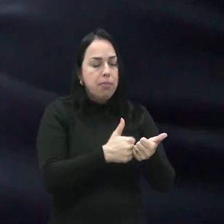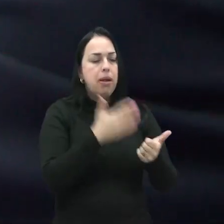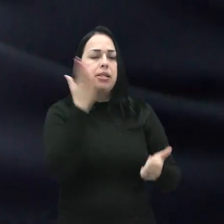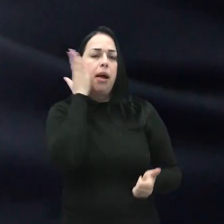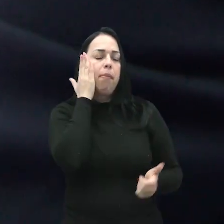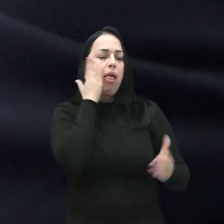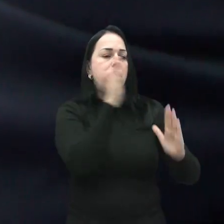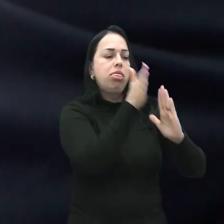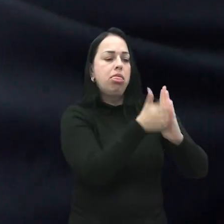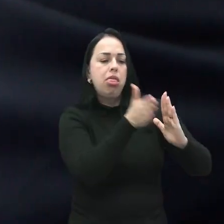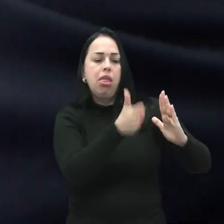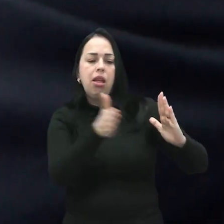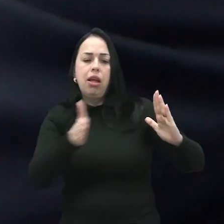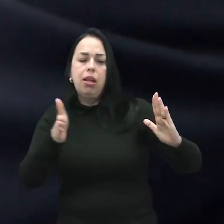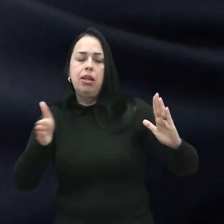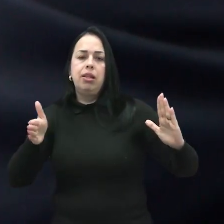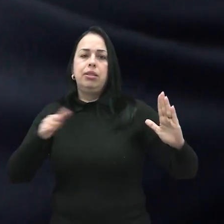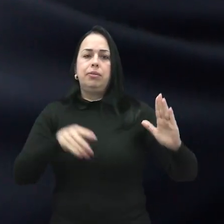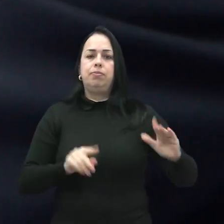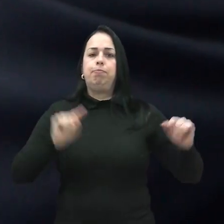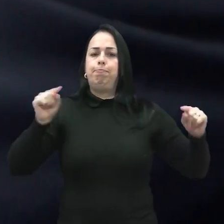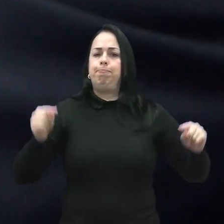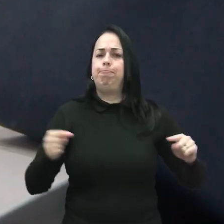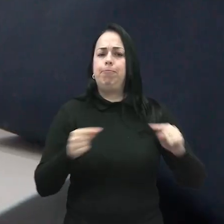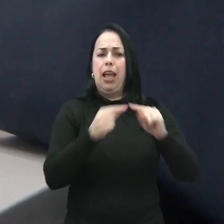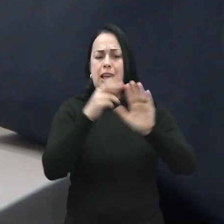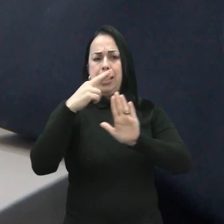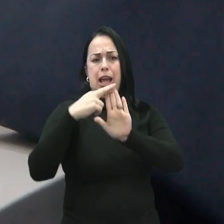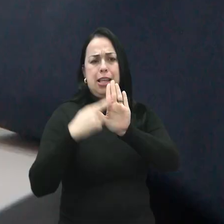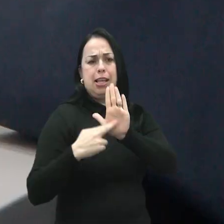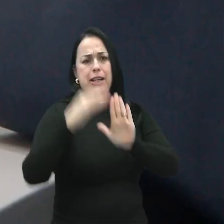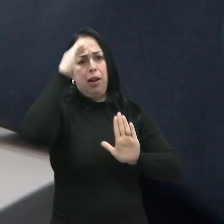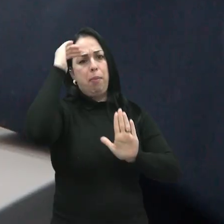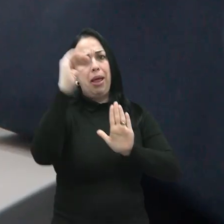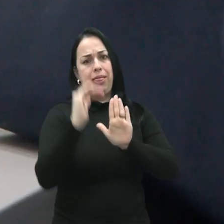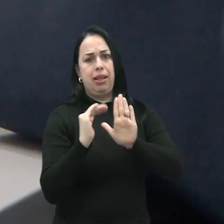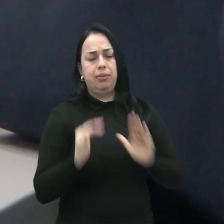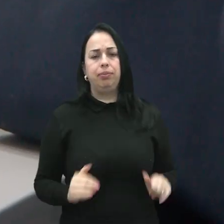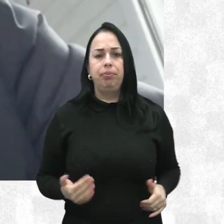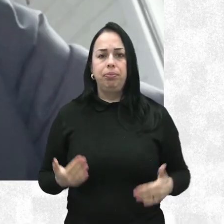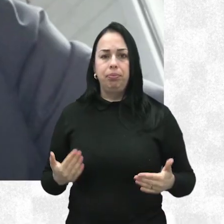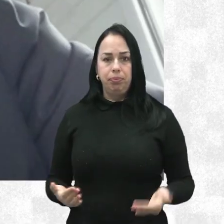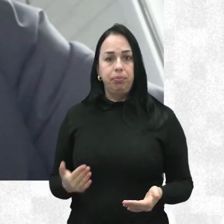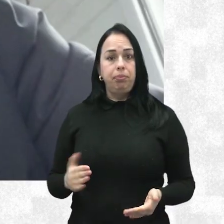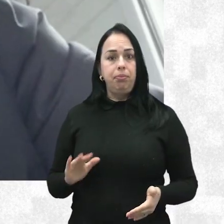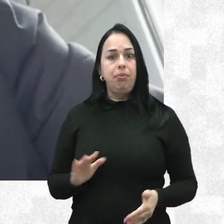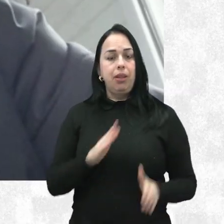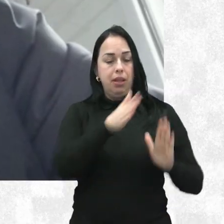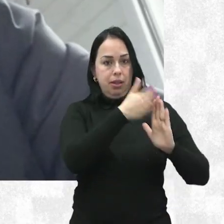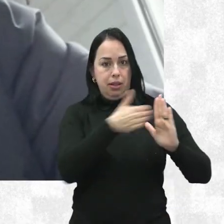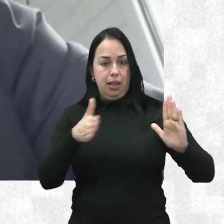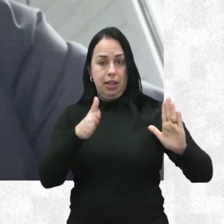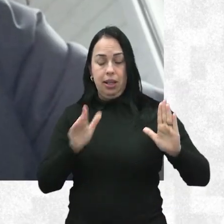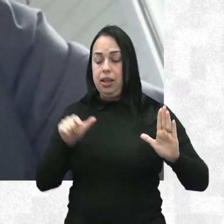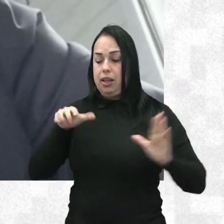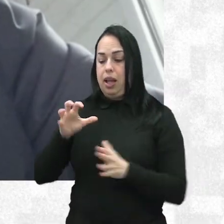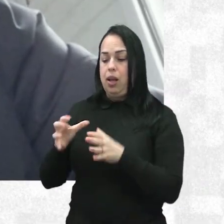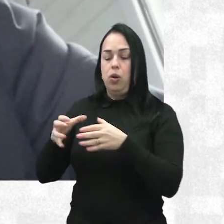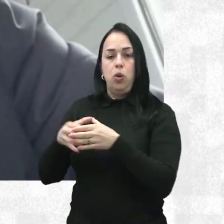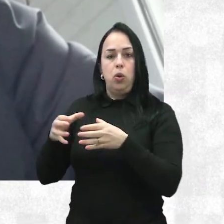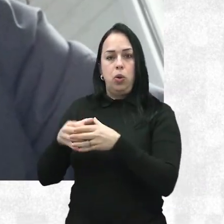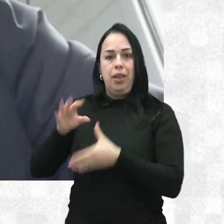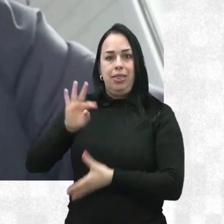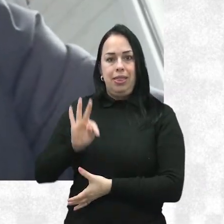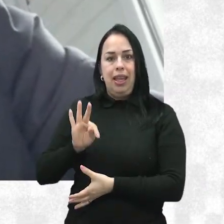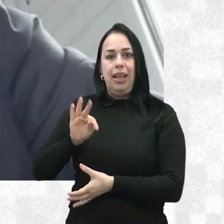garantir que a forma e a técnica da lei sigam todas as regras. Todo esse trâmite acontece na DTL,